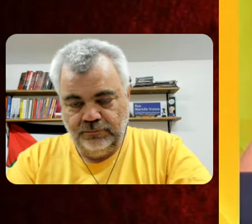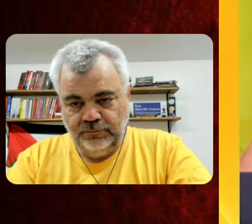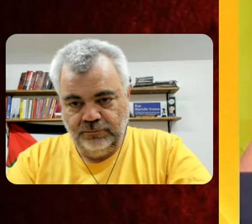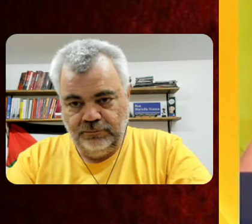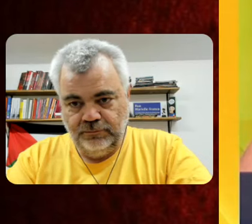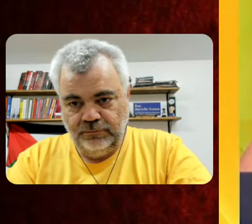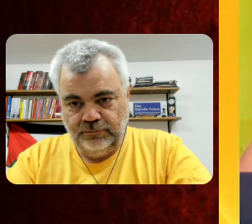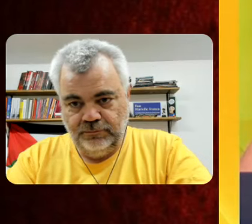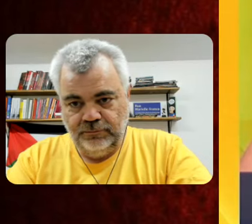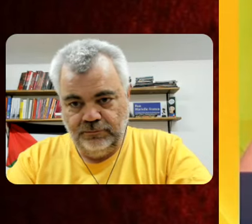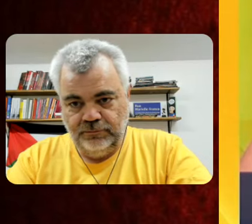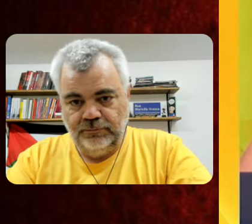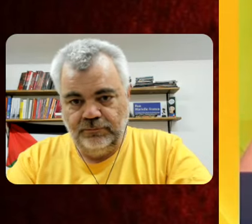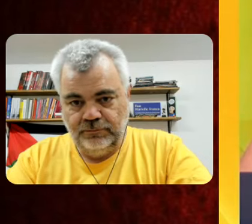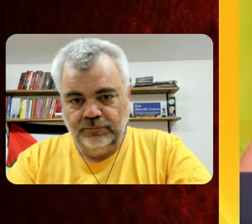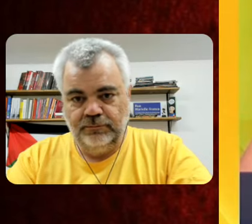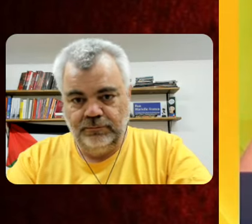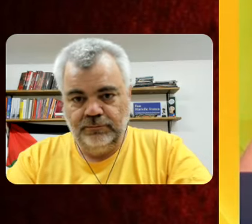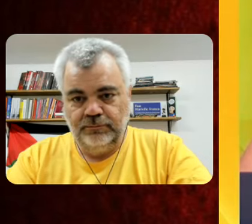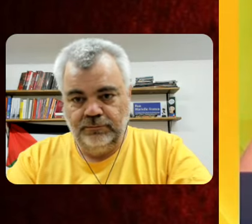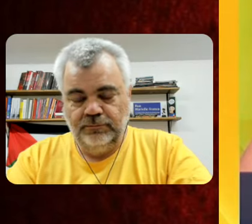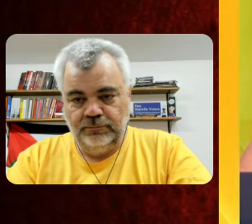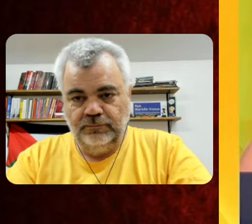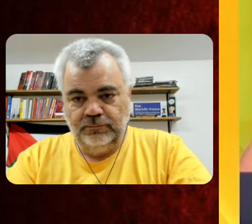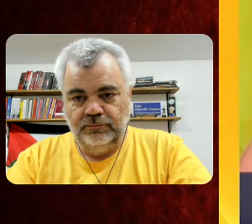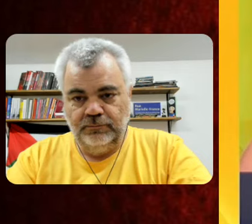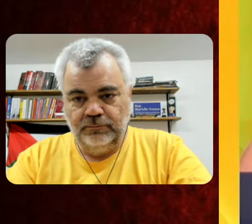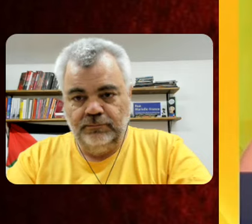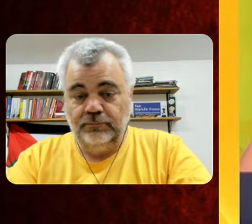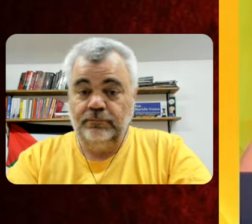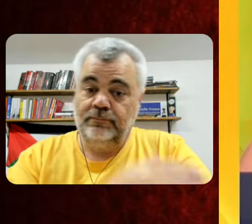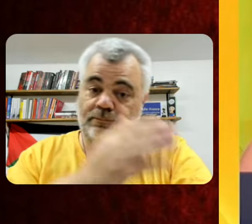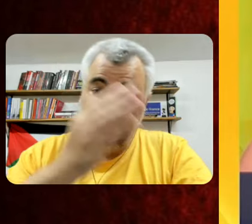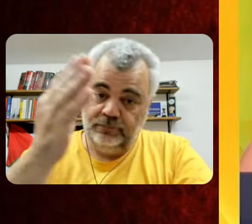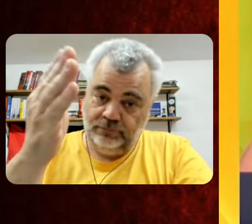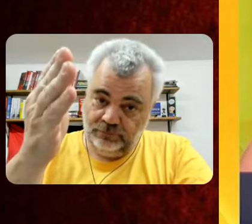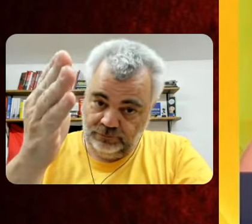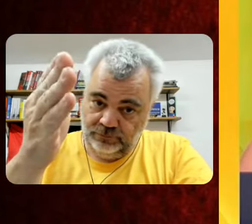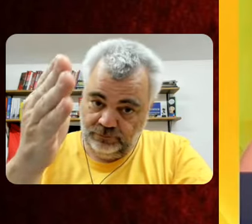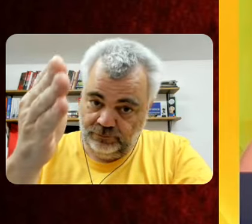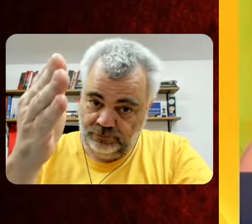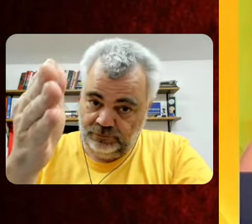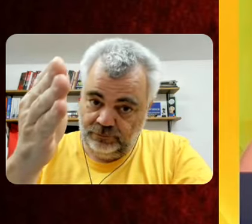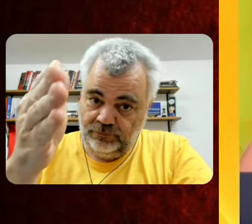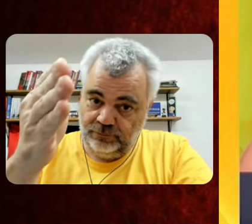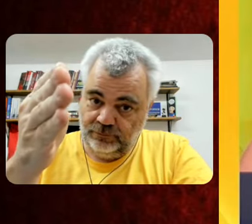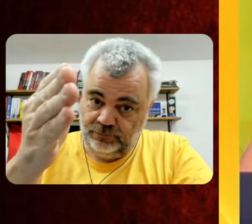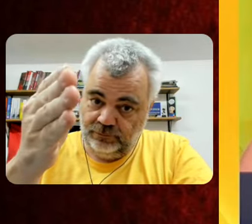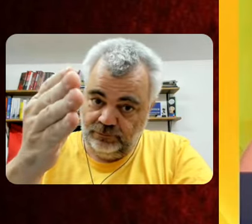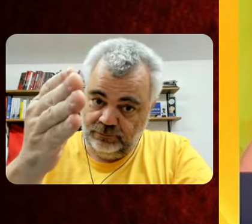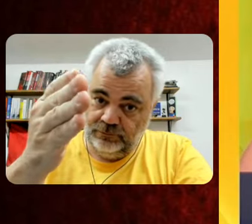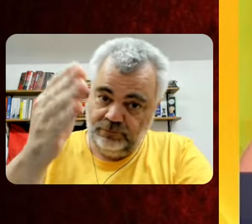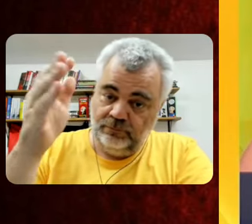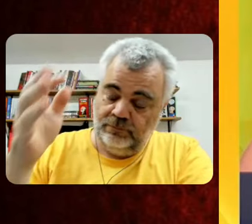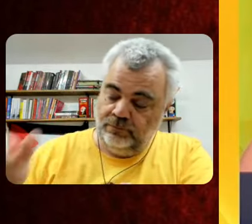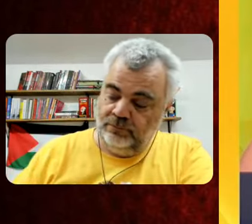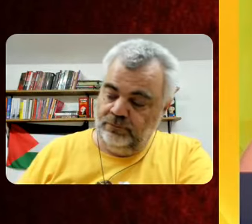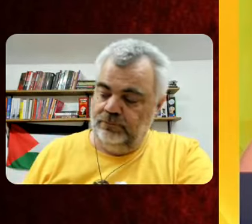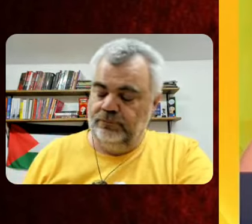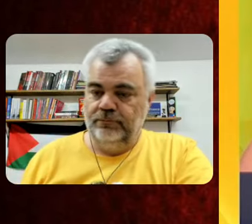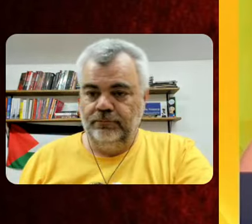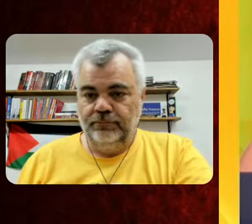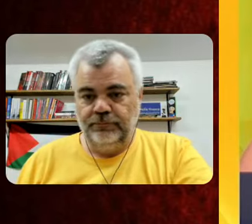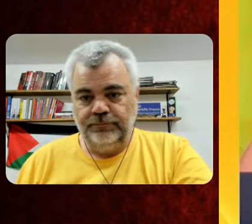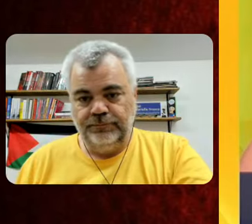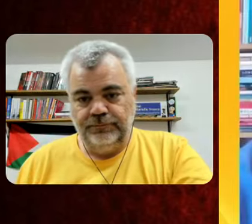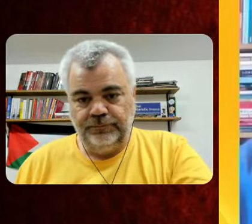e ele se mata, ele apenas está querendo ser igual ao líder dele. O sonho dele é ser igual ao líder da seita. De novo,